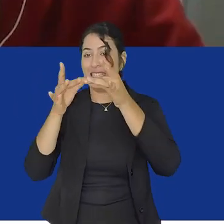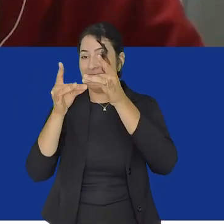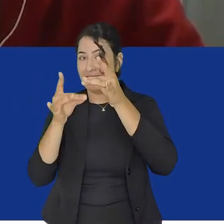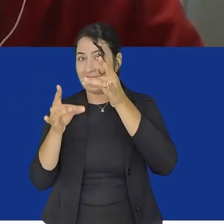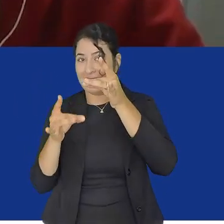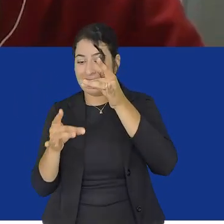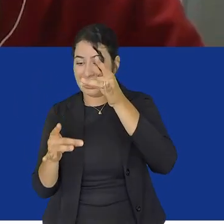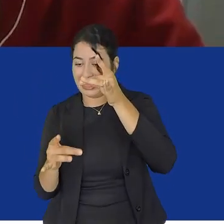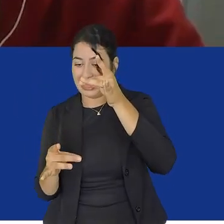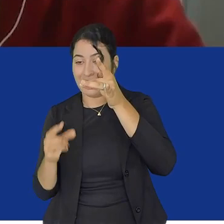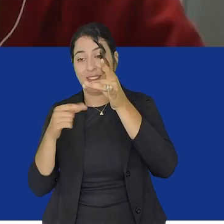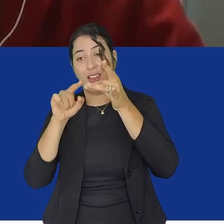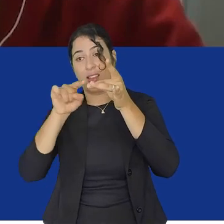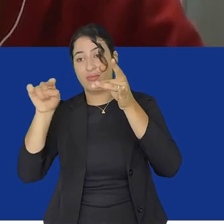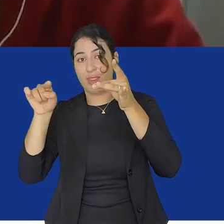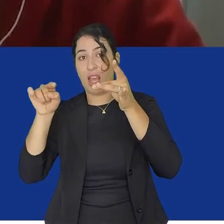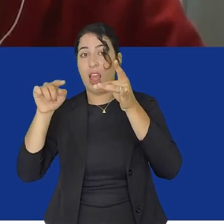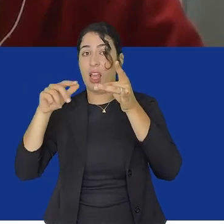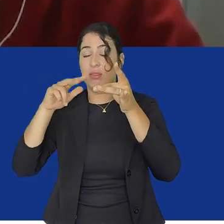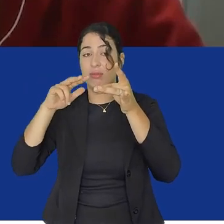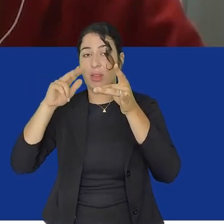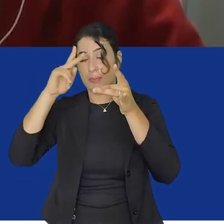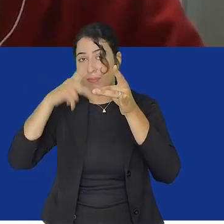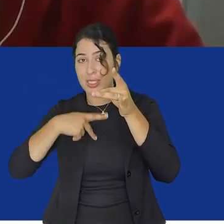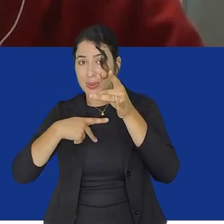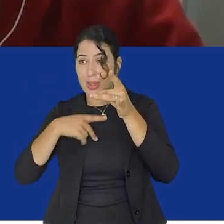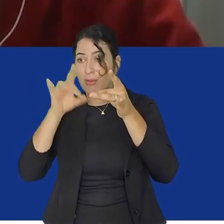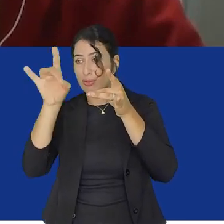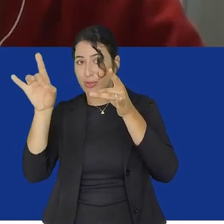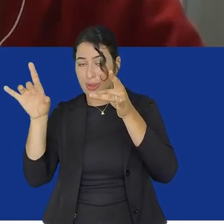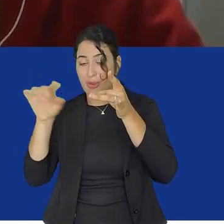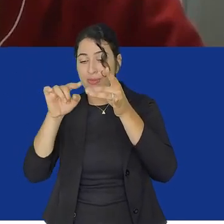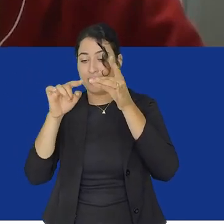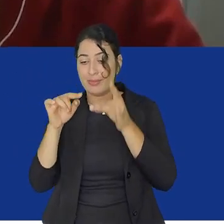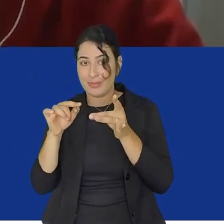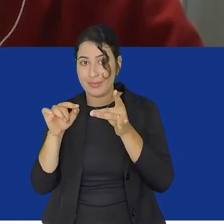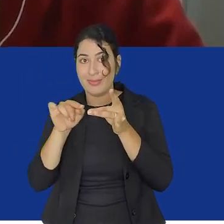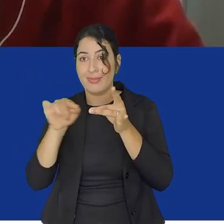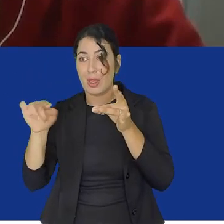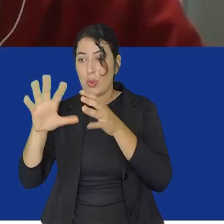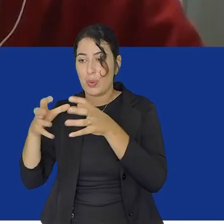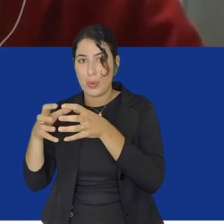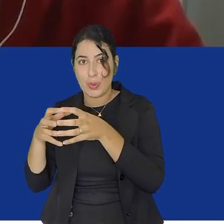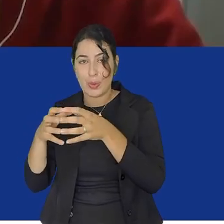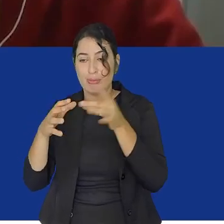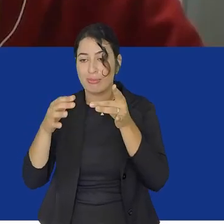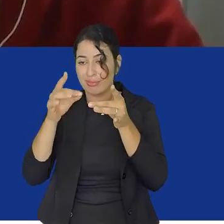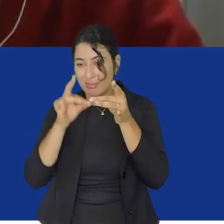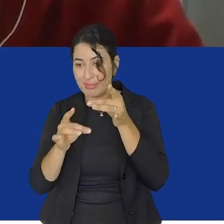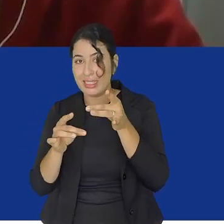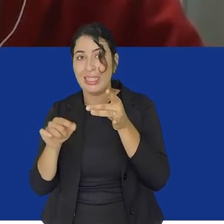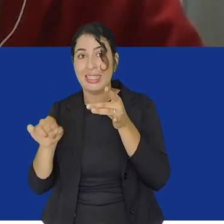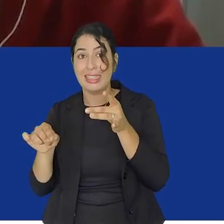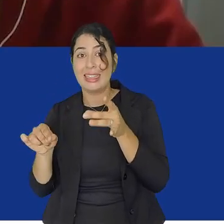fatores individuais, do grupo, da própria organização do momento social, da própria sociedade